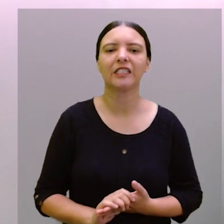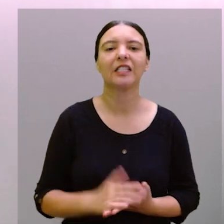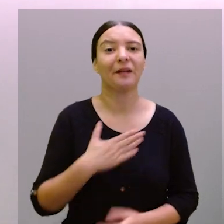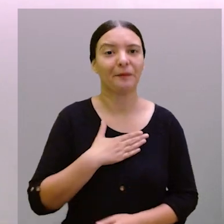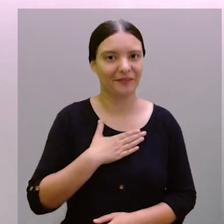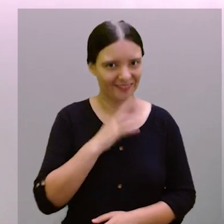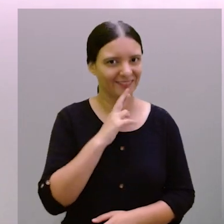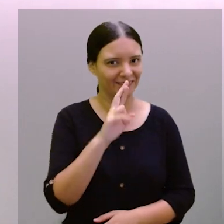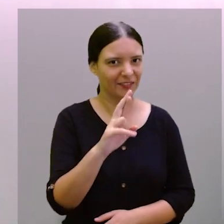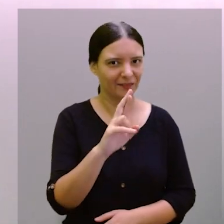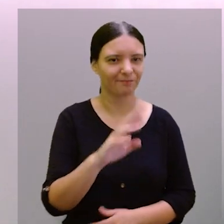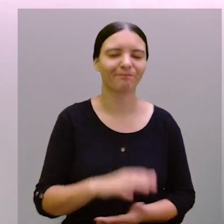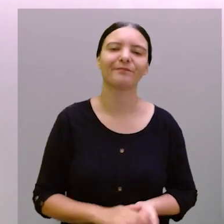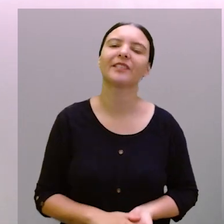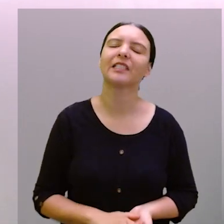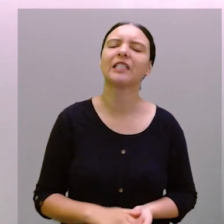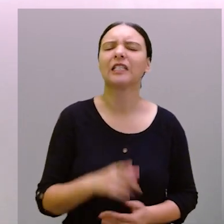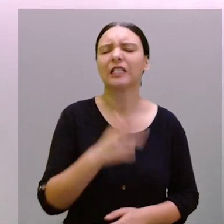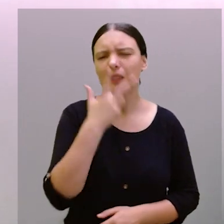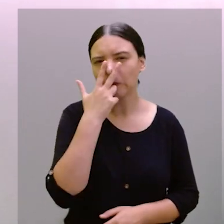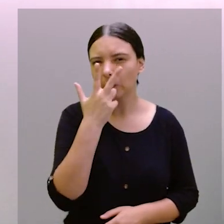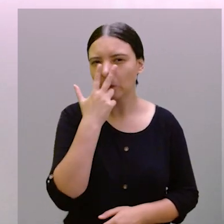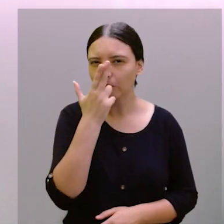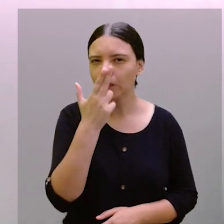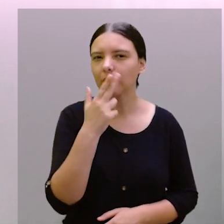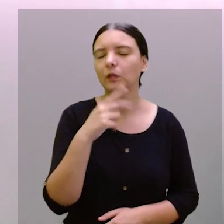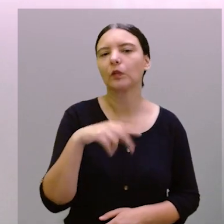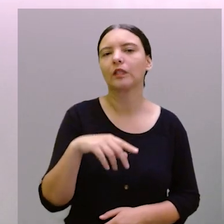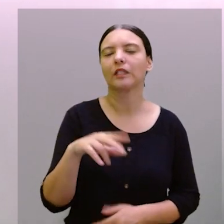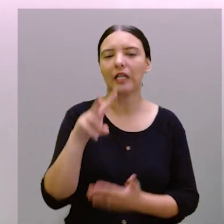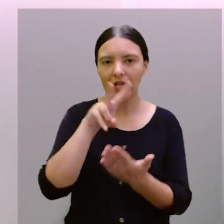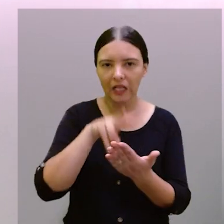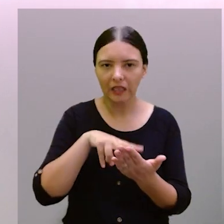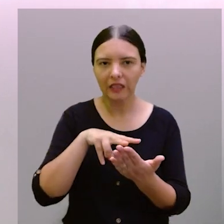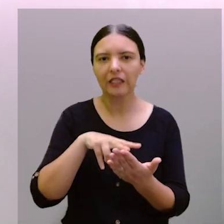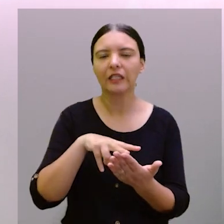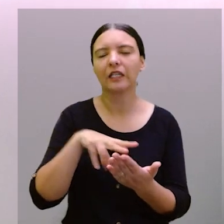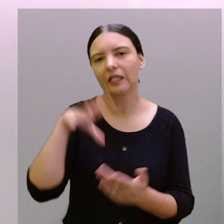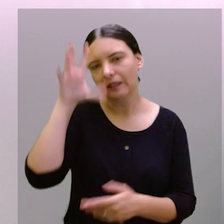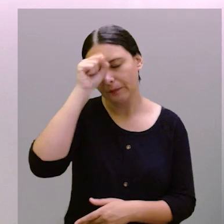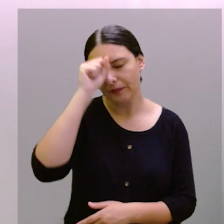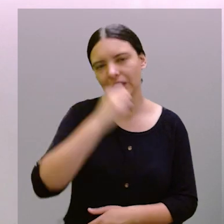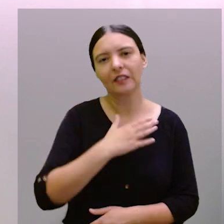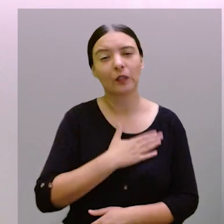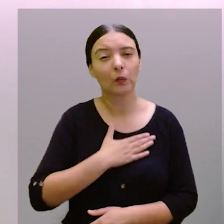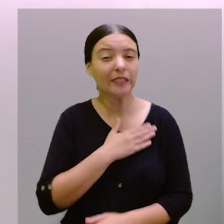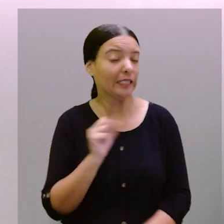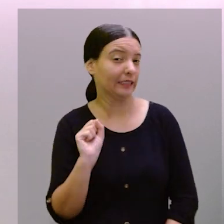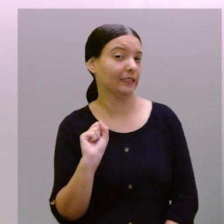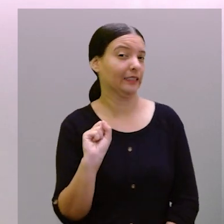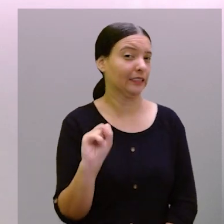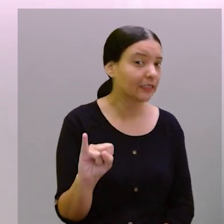minha. Eu acho que você pode aprender a gostar de ler se